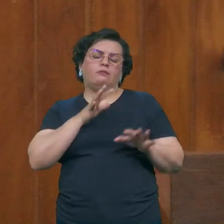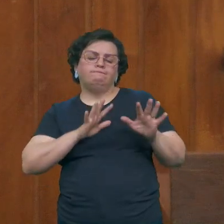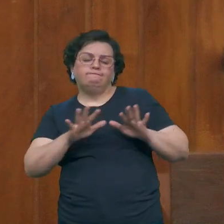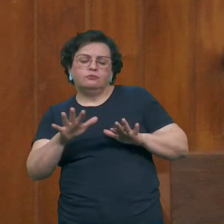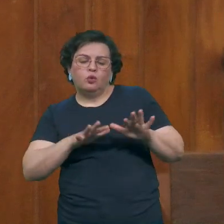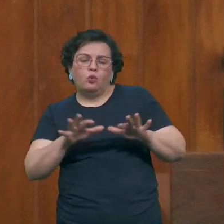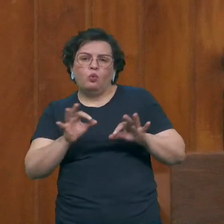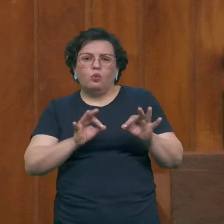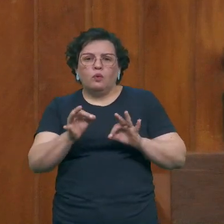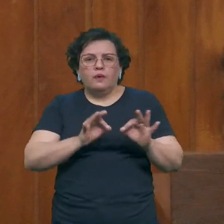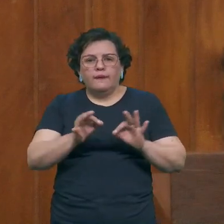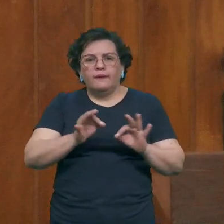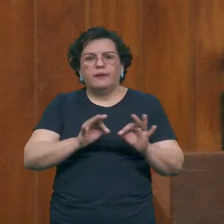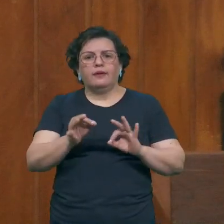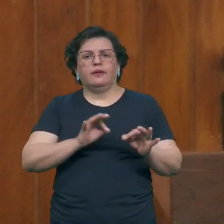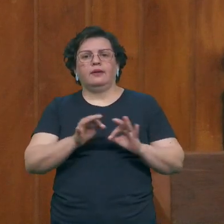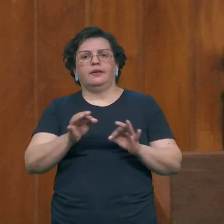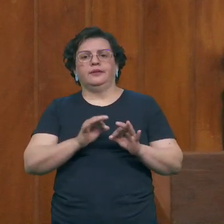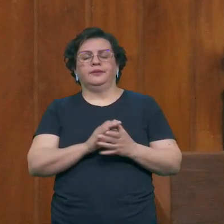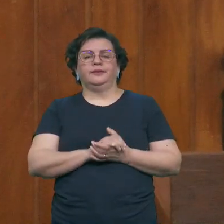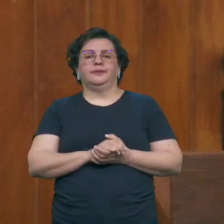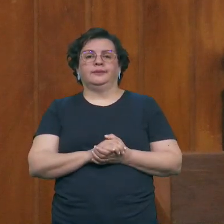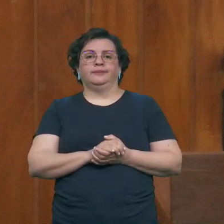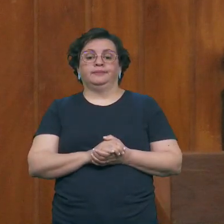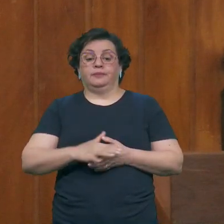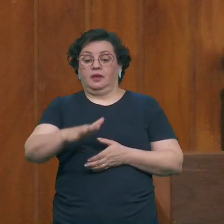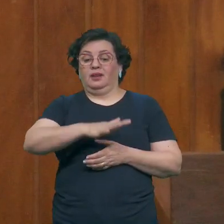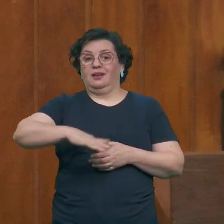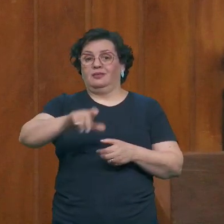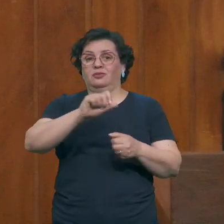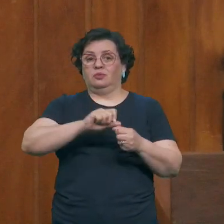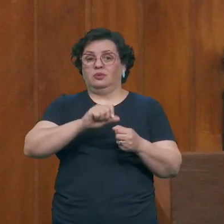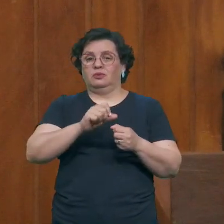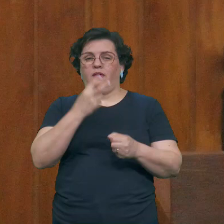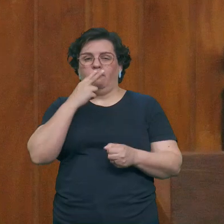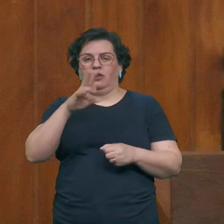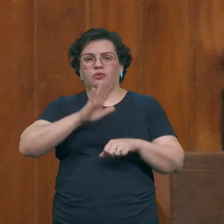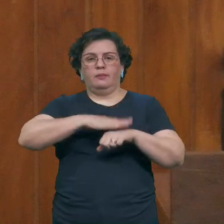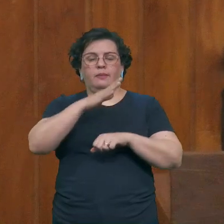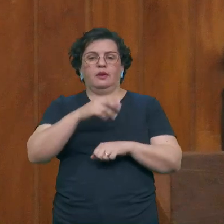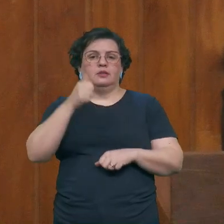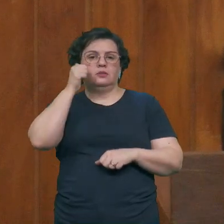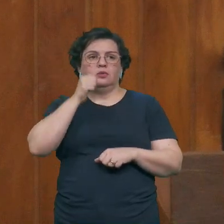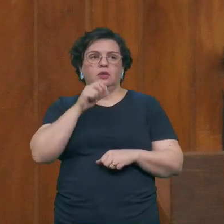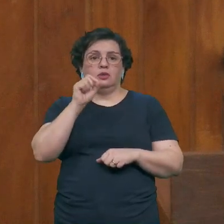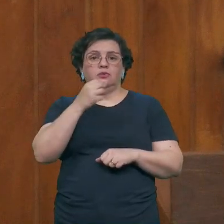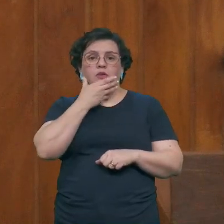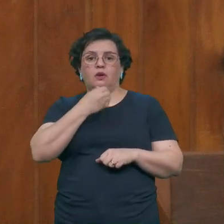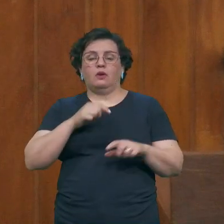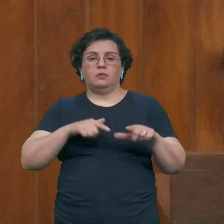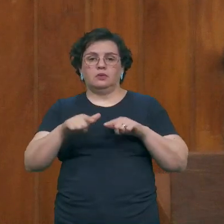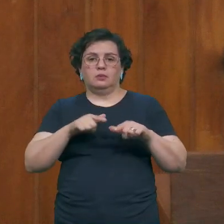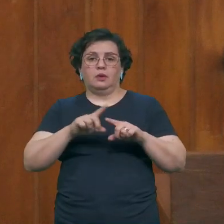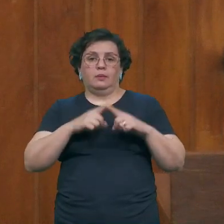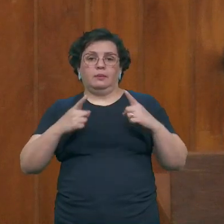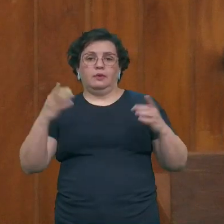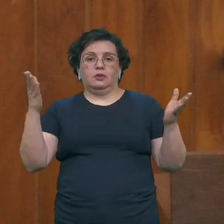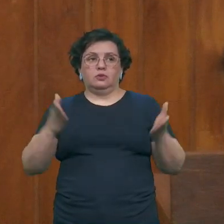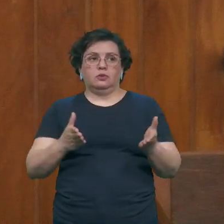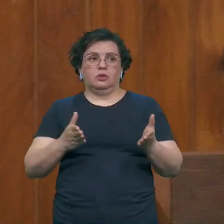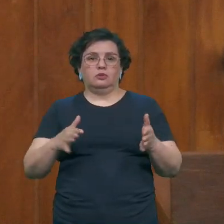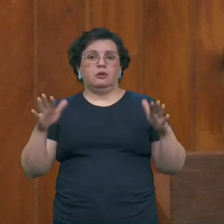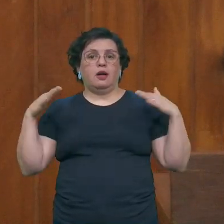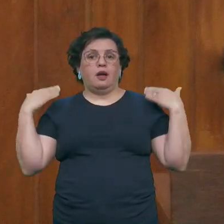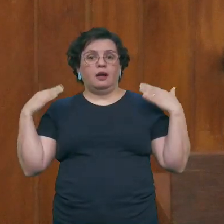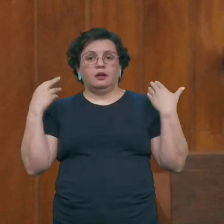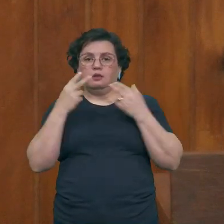trabalhos difíceis de empresa, de produção, pode ver que são mais mulheres do que homens. Mas hoje, a